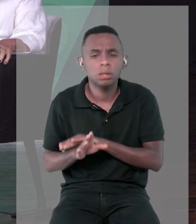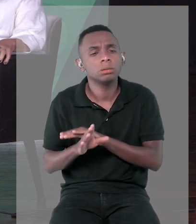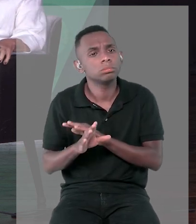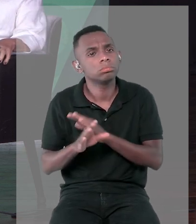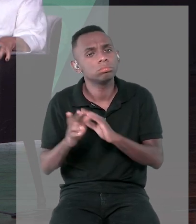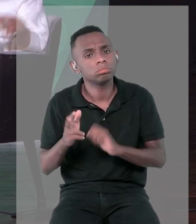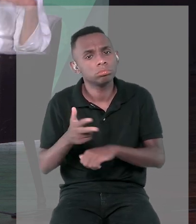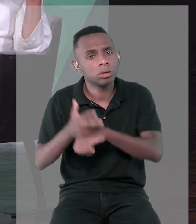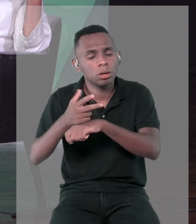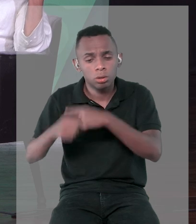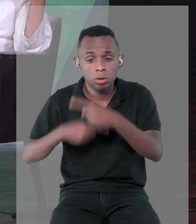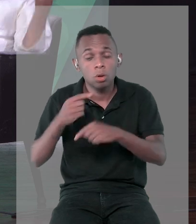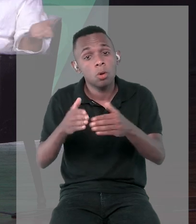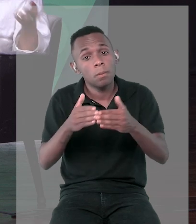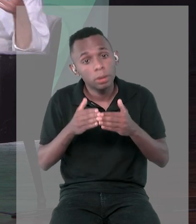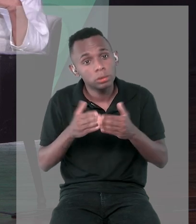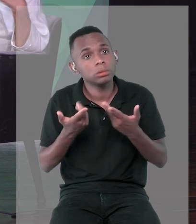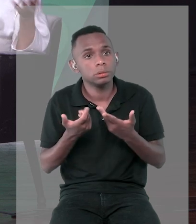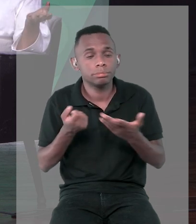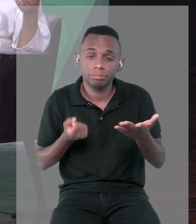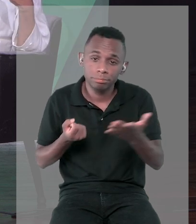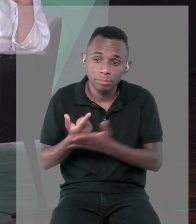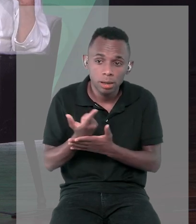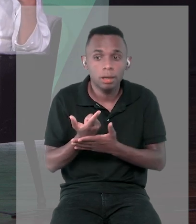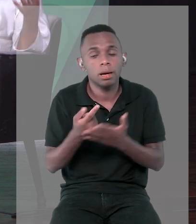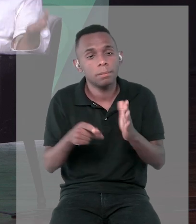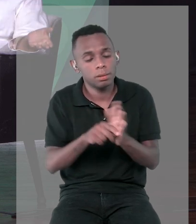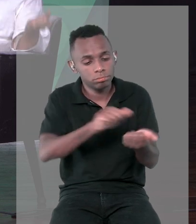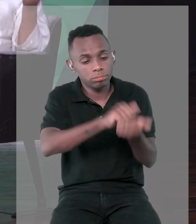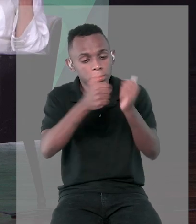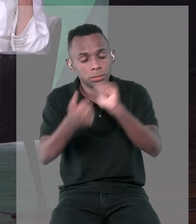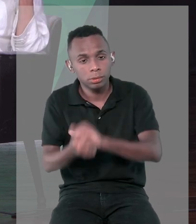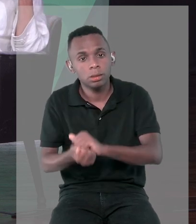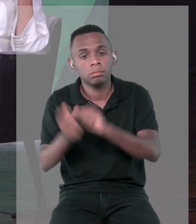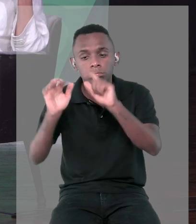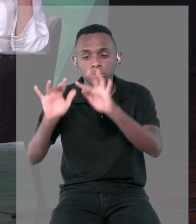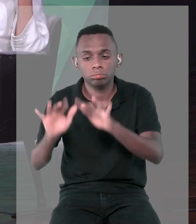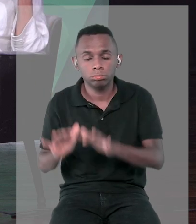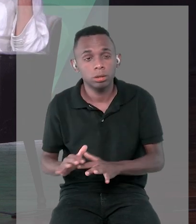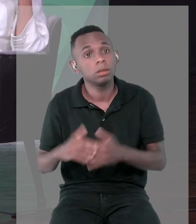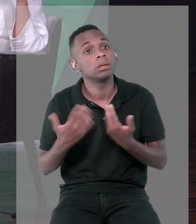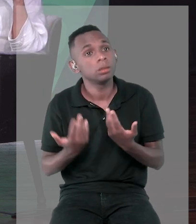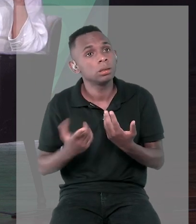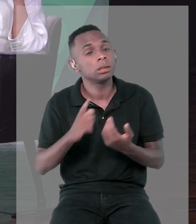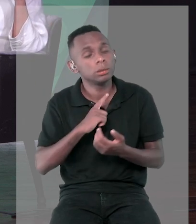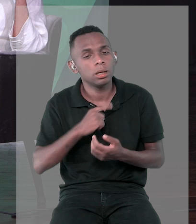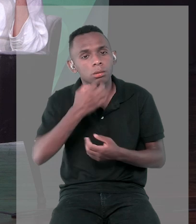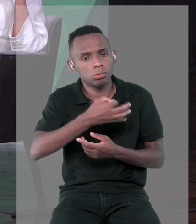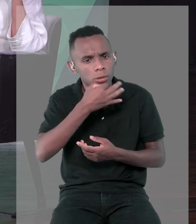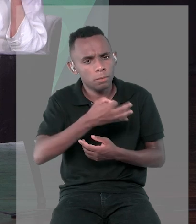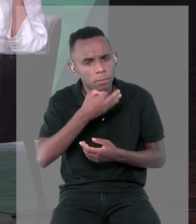anos, mas daí tive que pedir para pagar, né, para digitalizar. E ainda existe